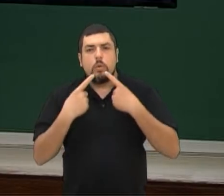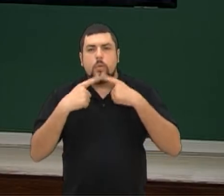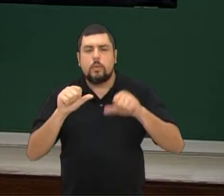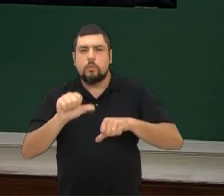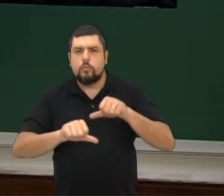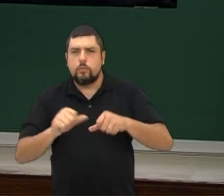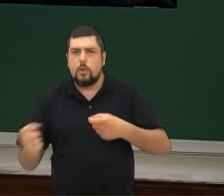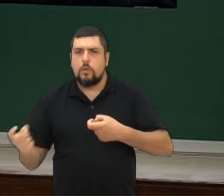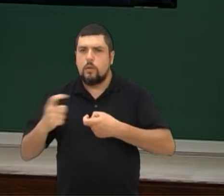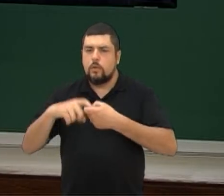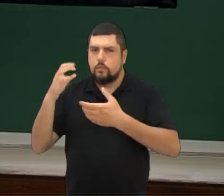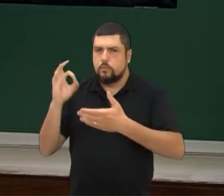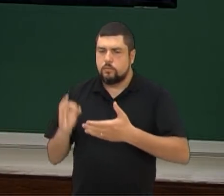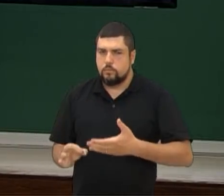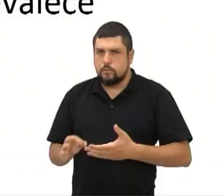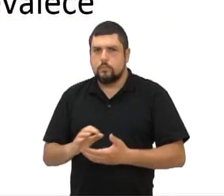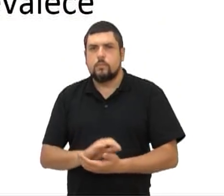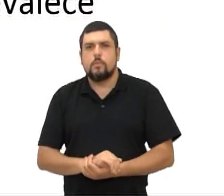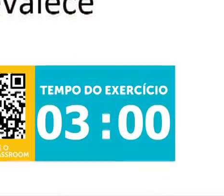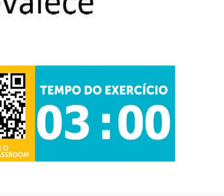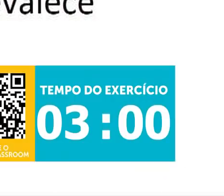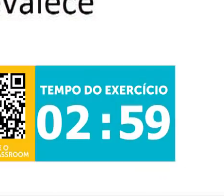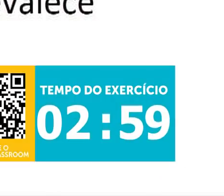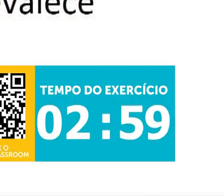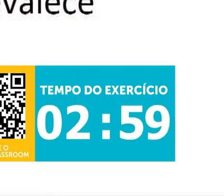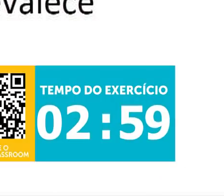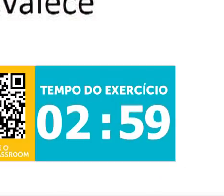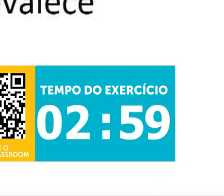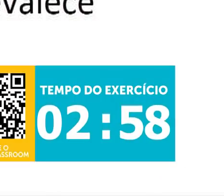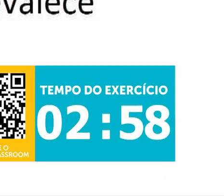eu volto para a gente continuar a conversar.